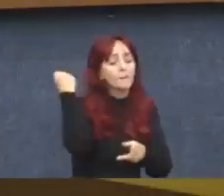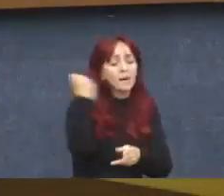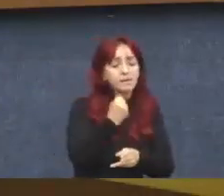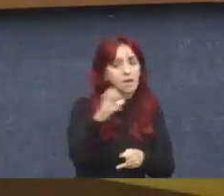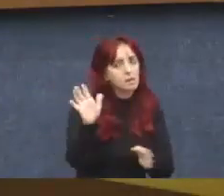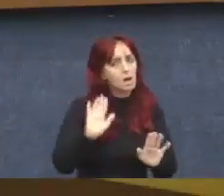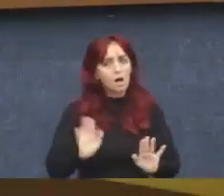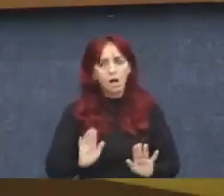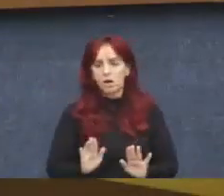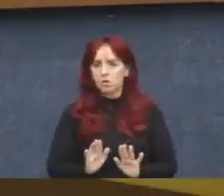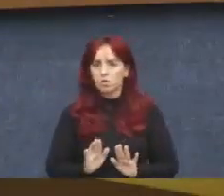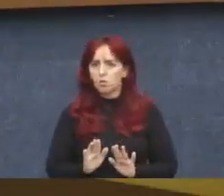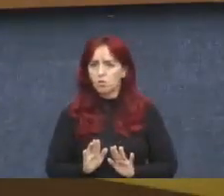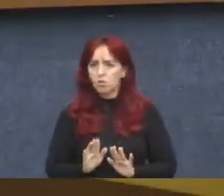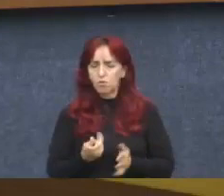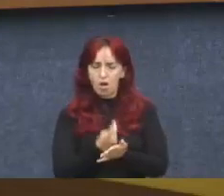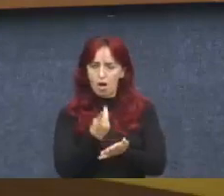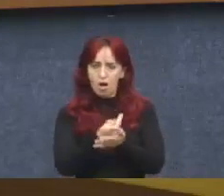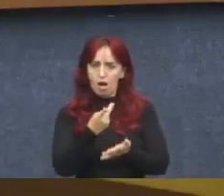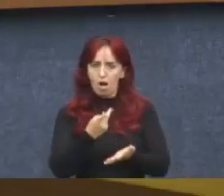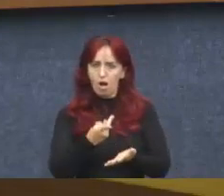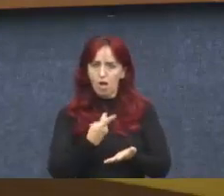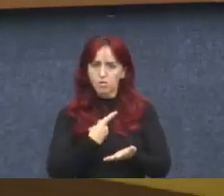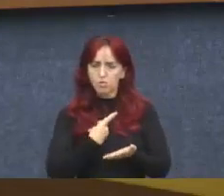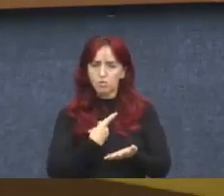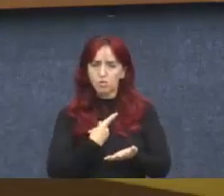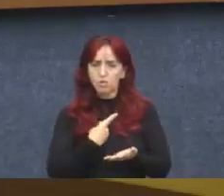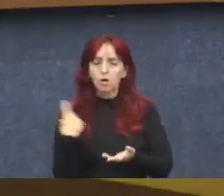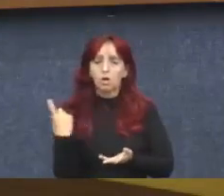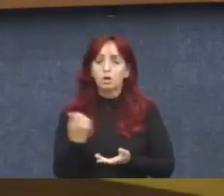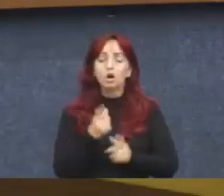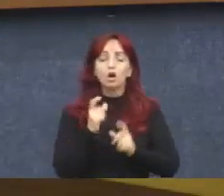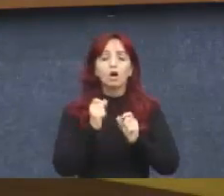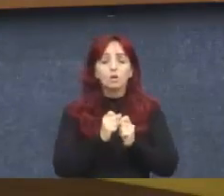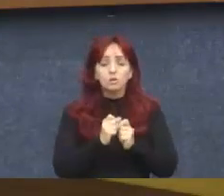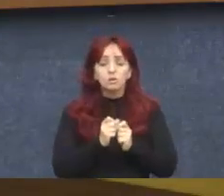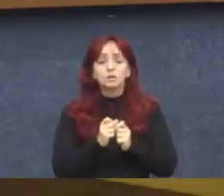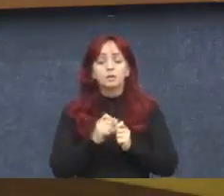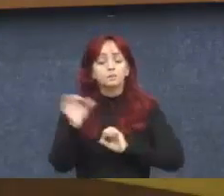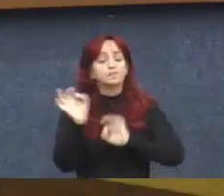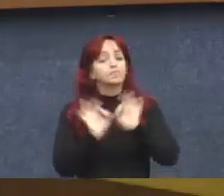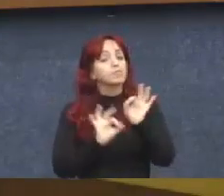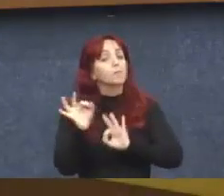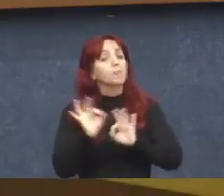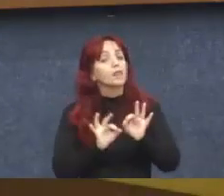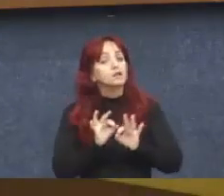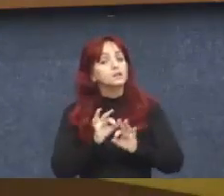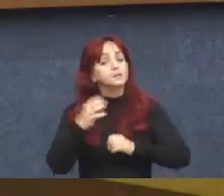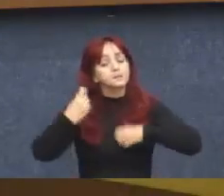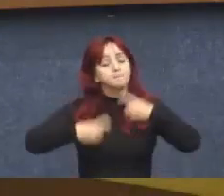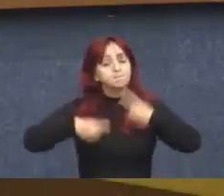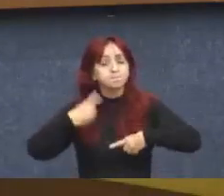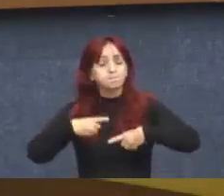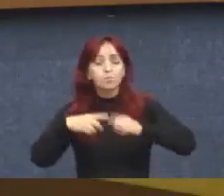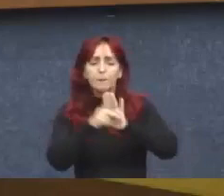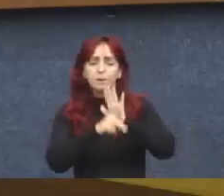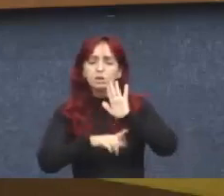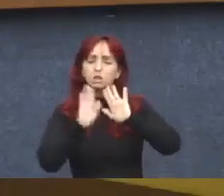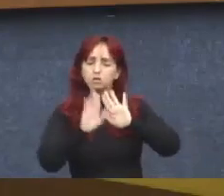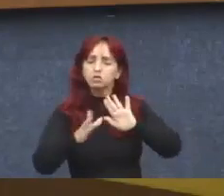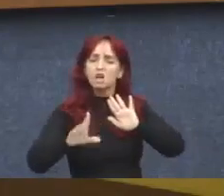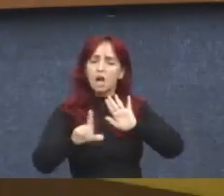forma alguma, de forma alguma. Nós só estamos discutindo um projeto que já existe, já é